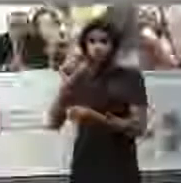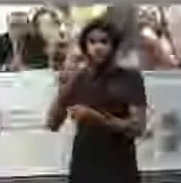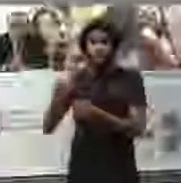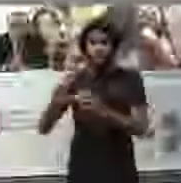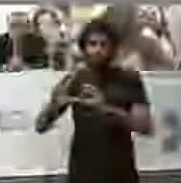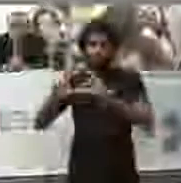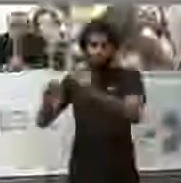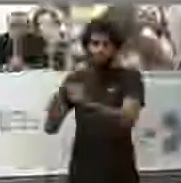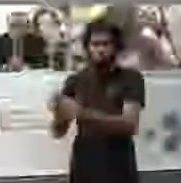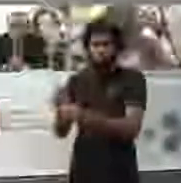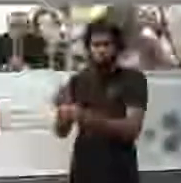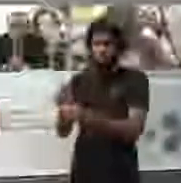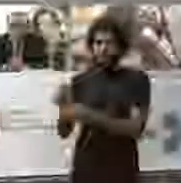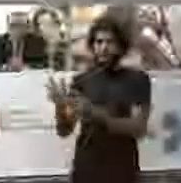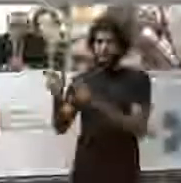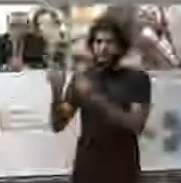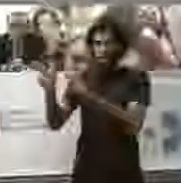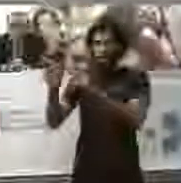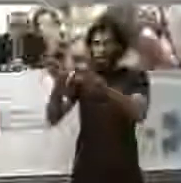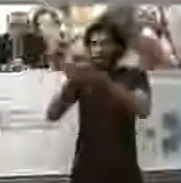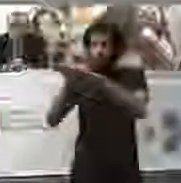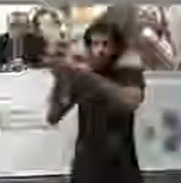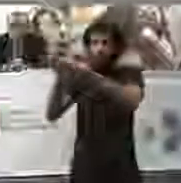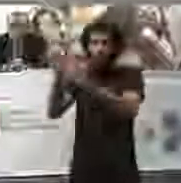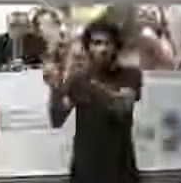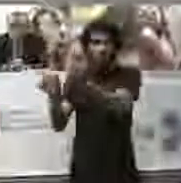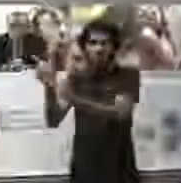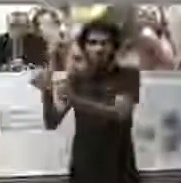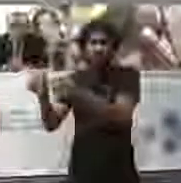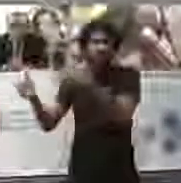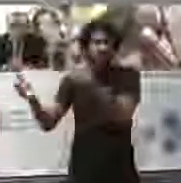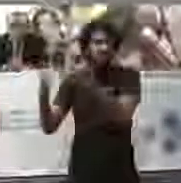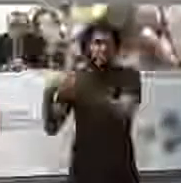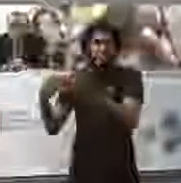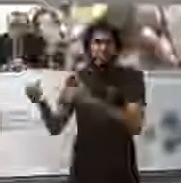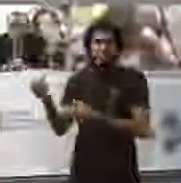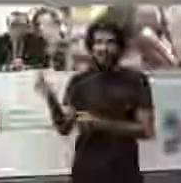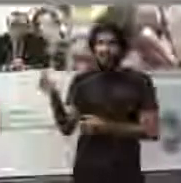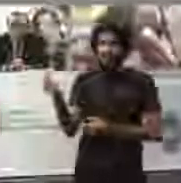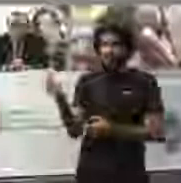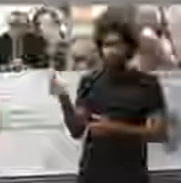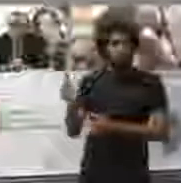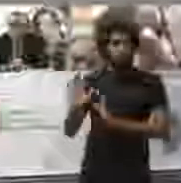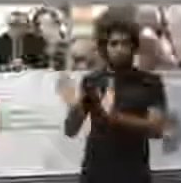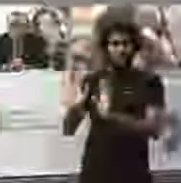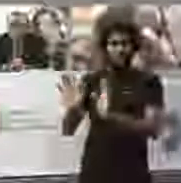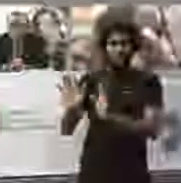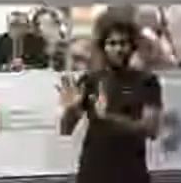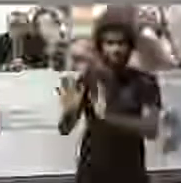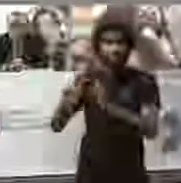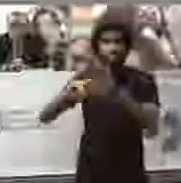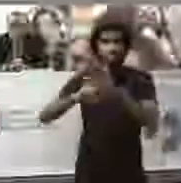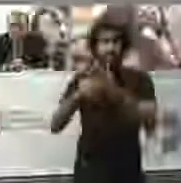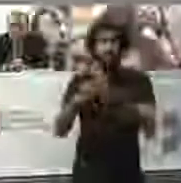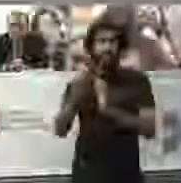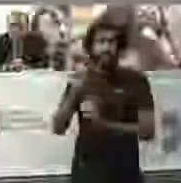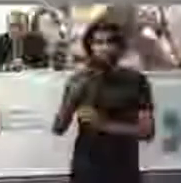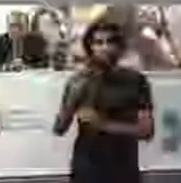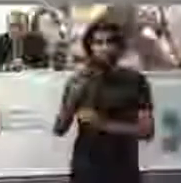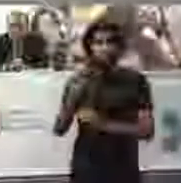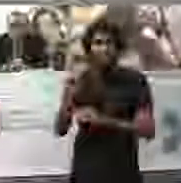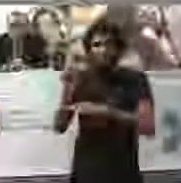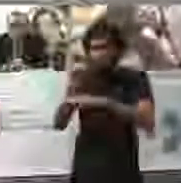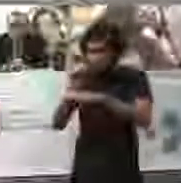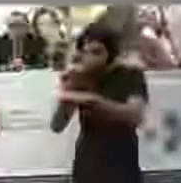pra todos os pacientes independentemente do custo integralidade significa que todas as linhas de cuidado e